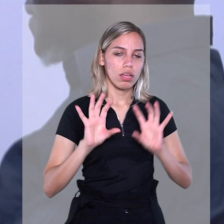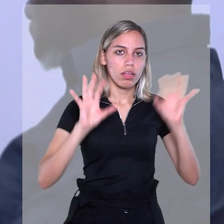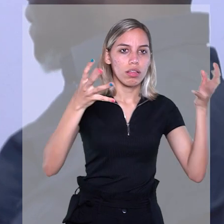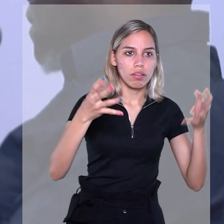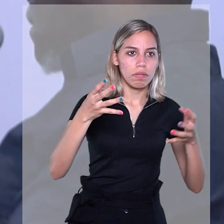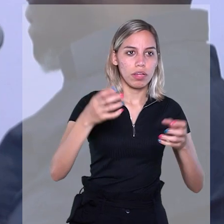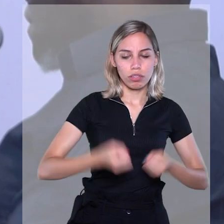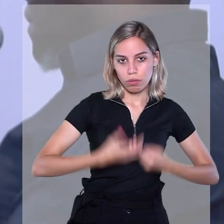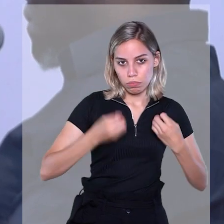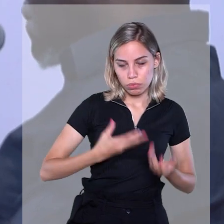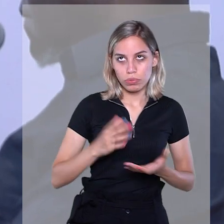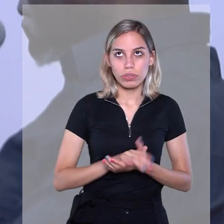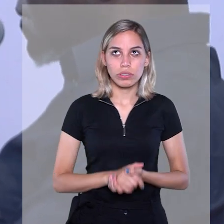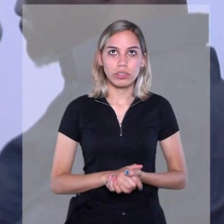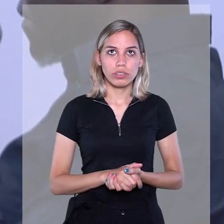Negra,